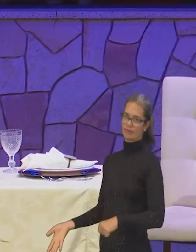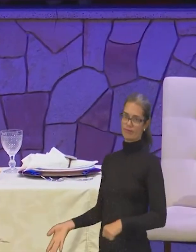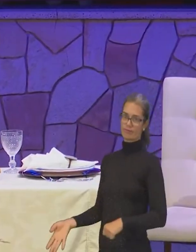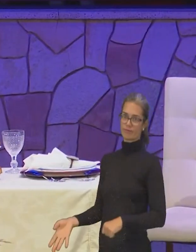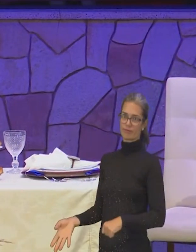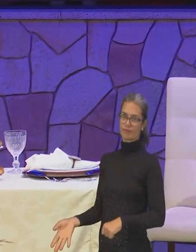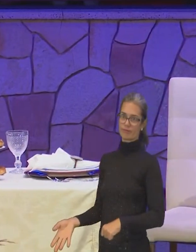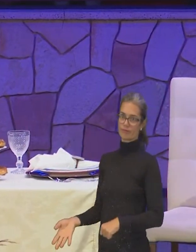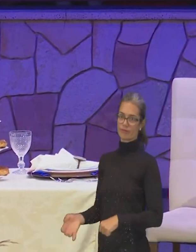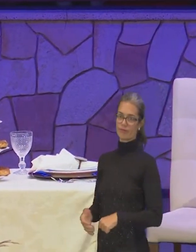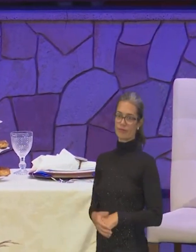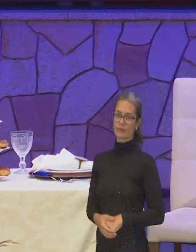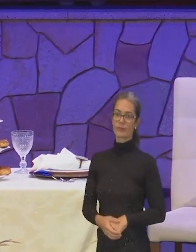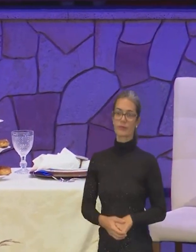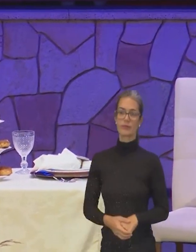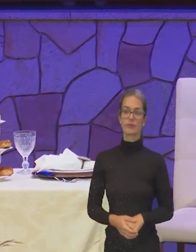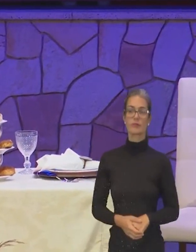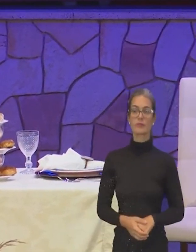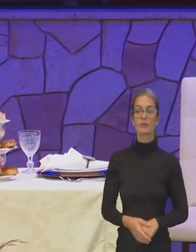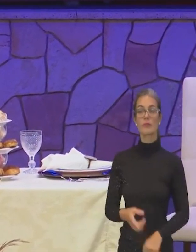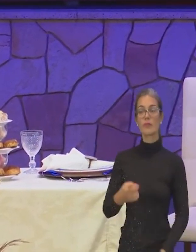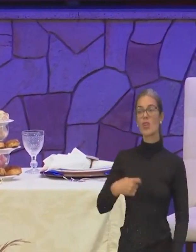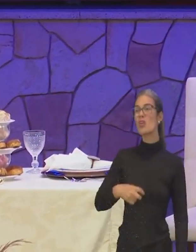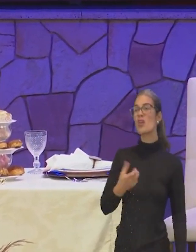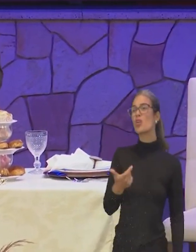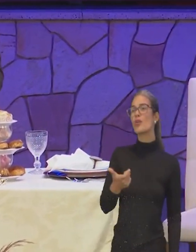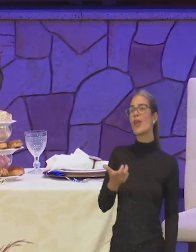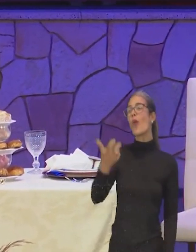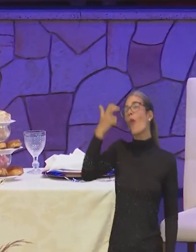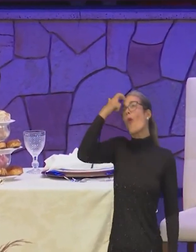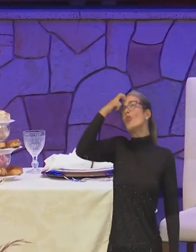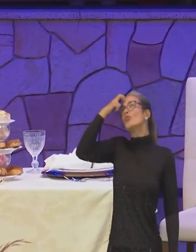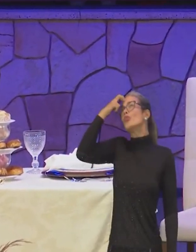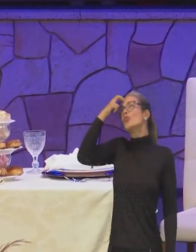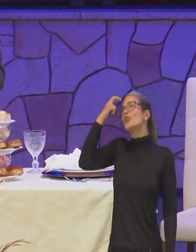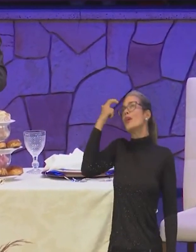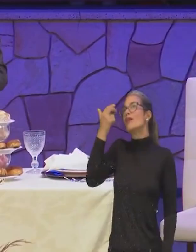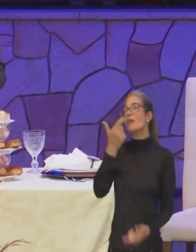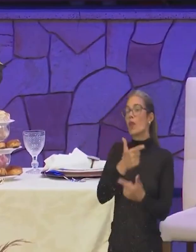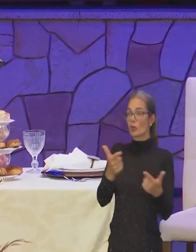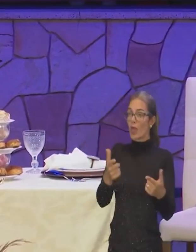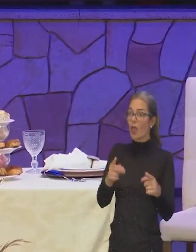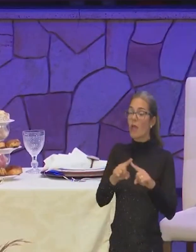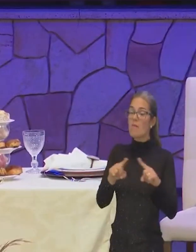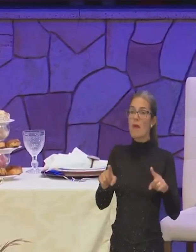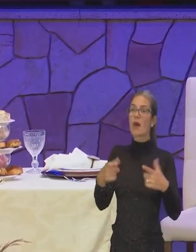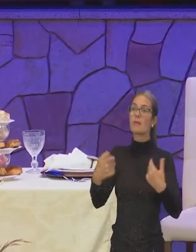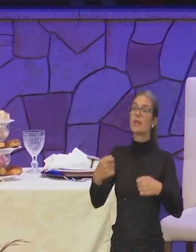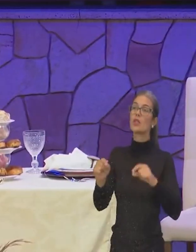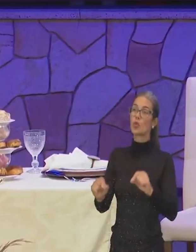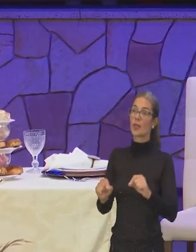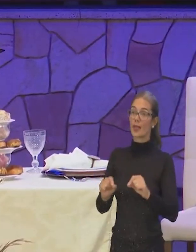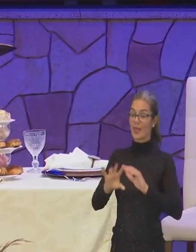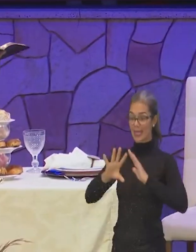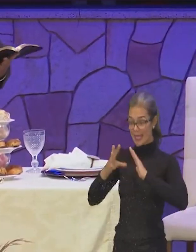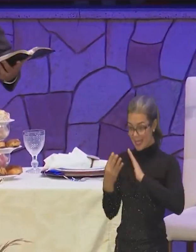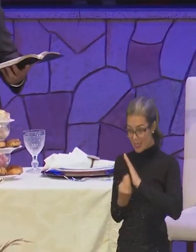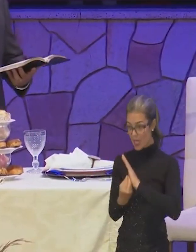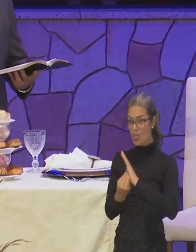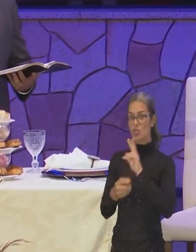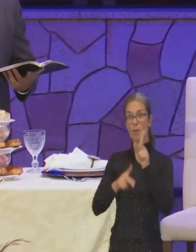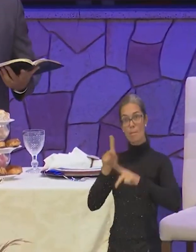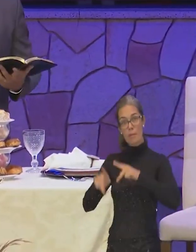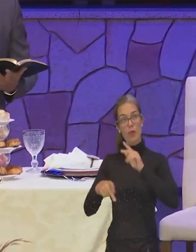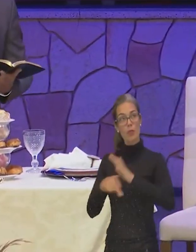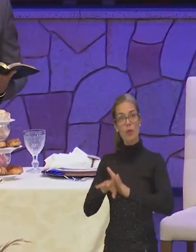Algo que a nossa cultura não valoriza tanto, mas que é necessário nós como igreja, como povo de